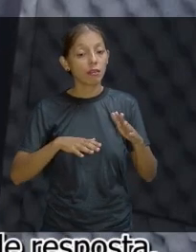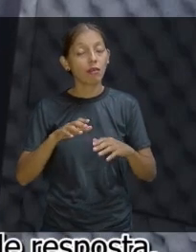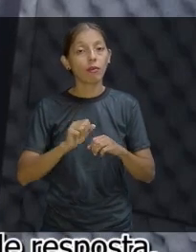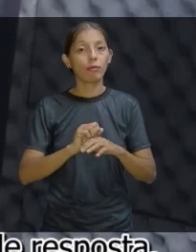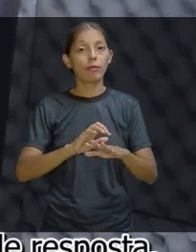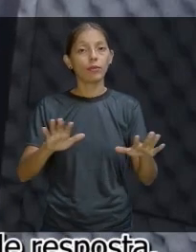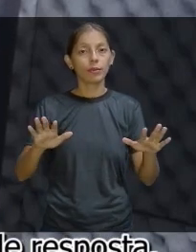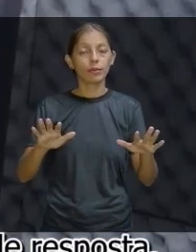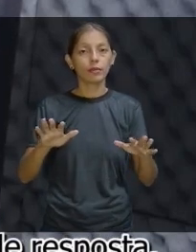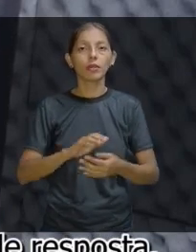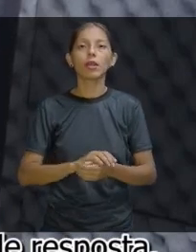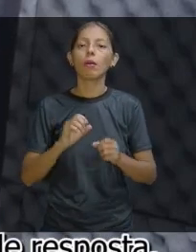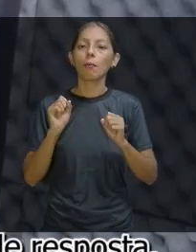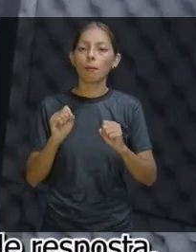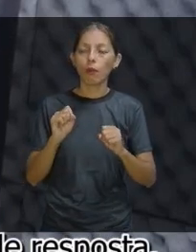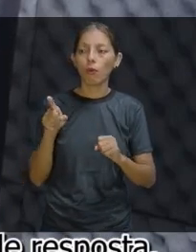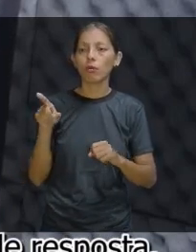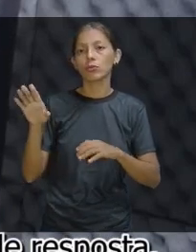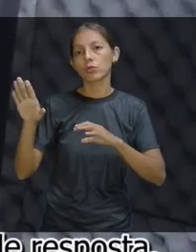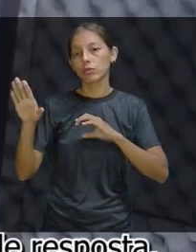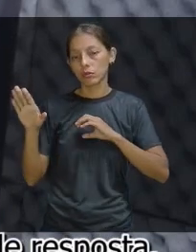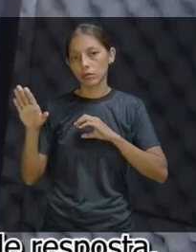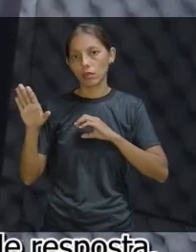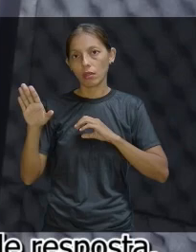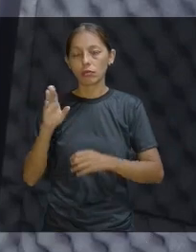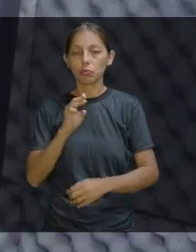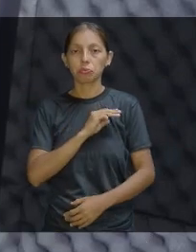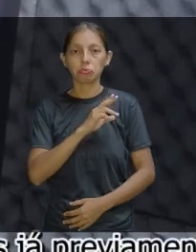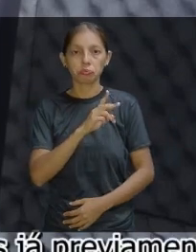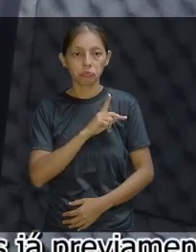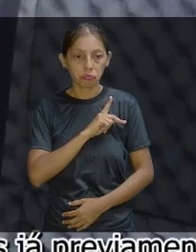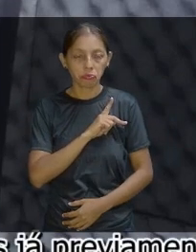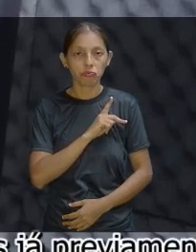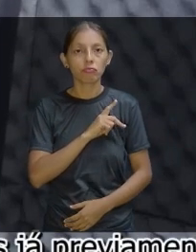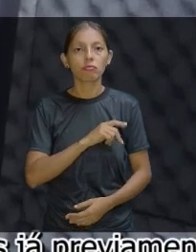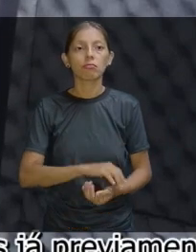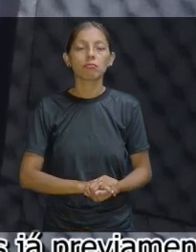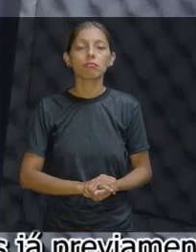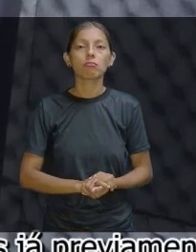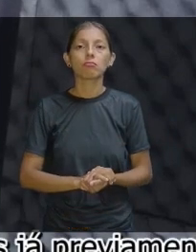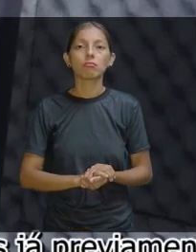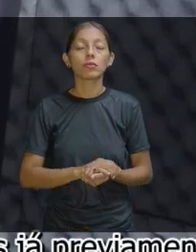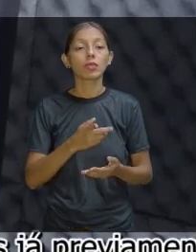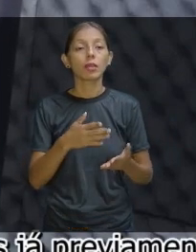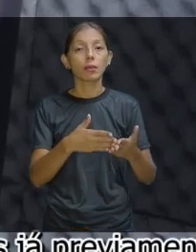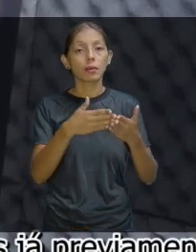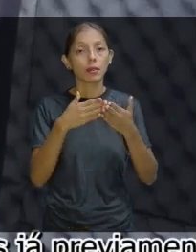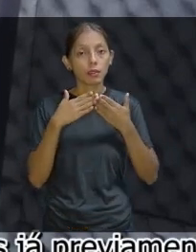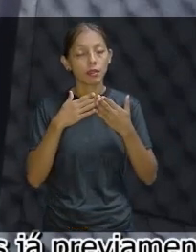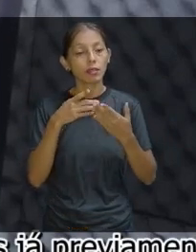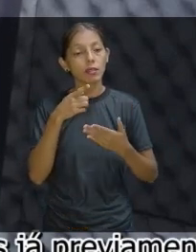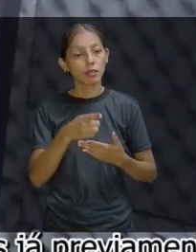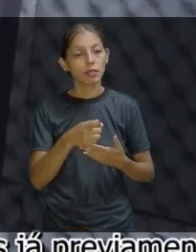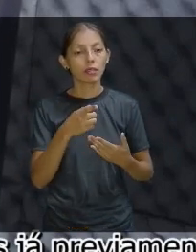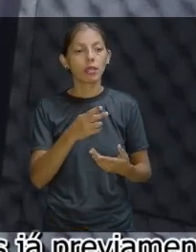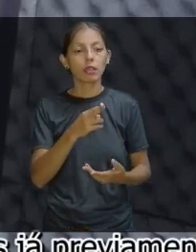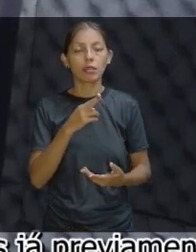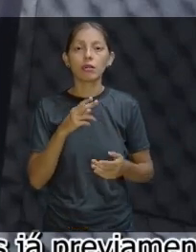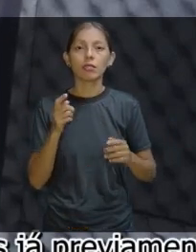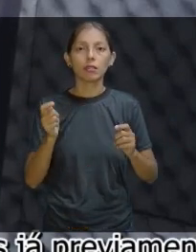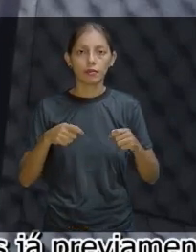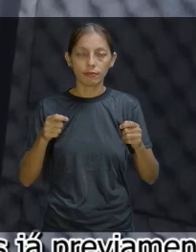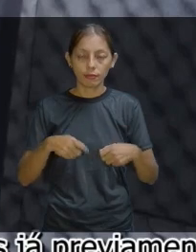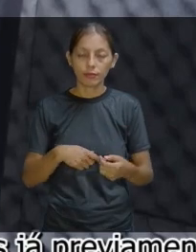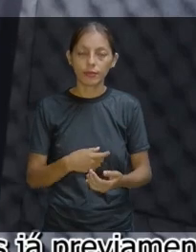legais, o Ministério Público, pedir direito de resposta. Então, há uma série de mecanismos que estão sendo pensados